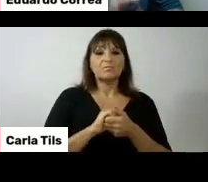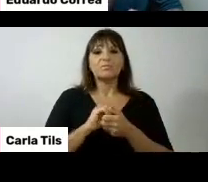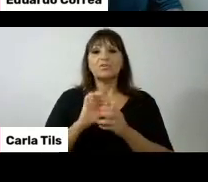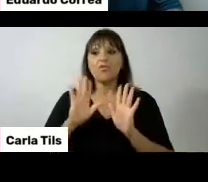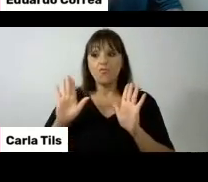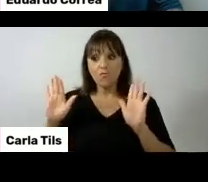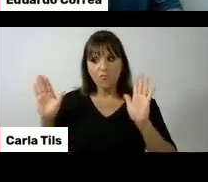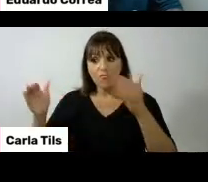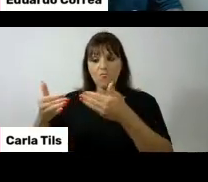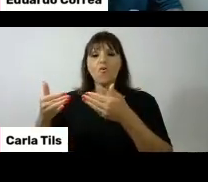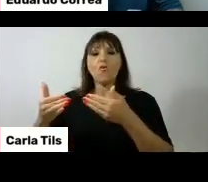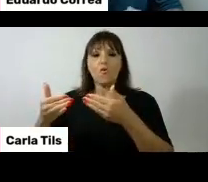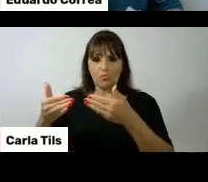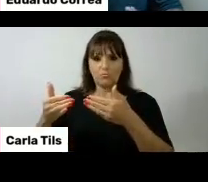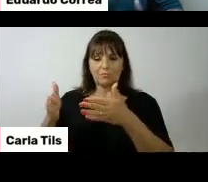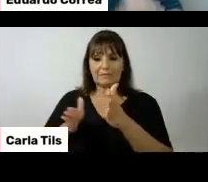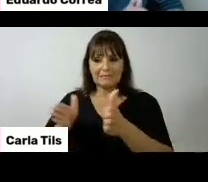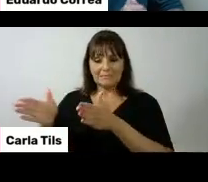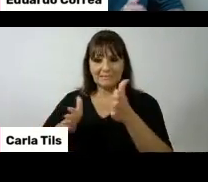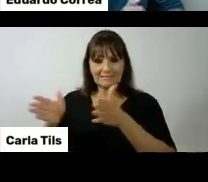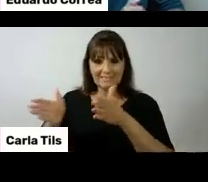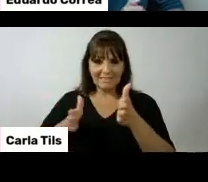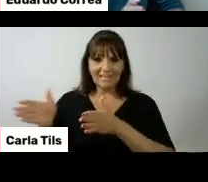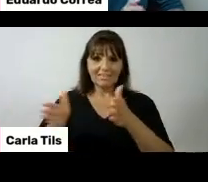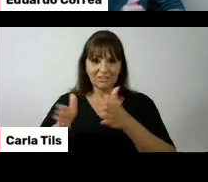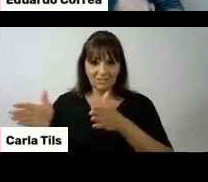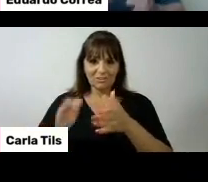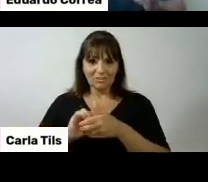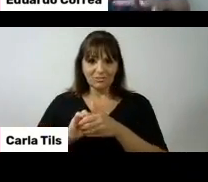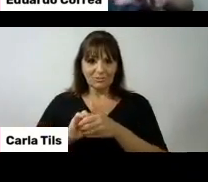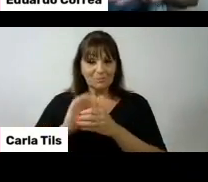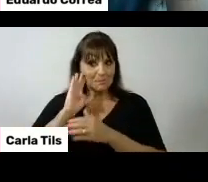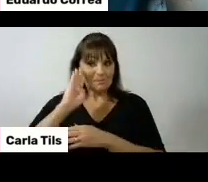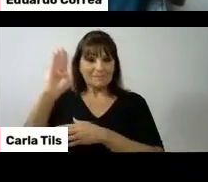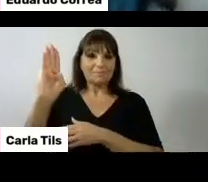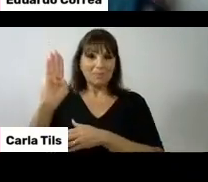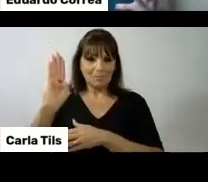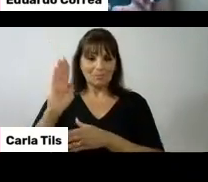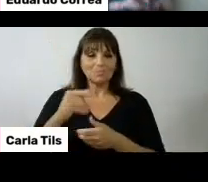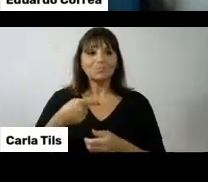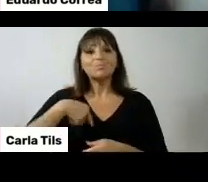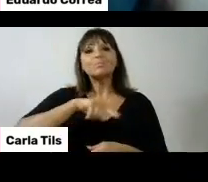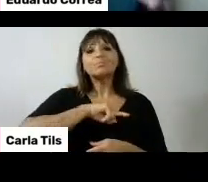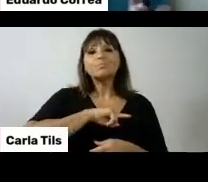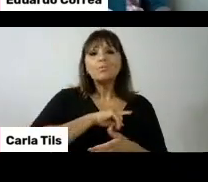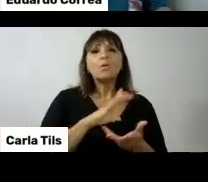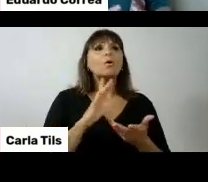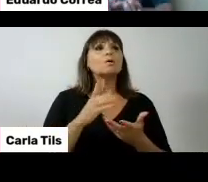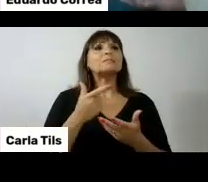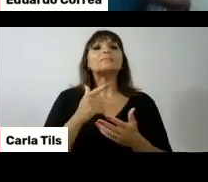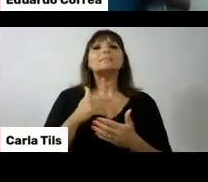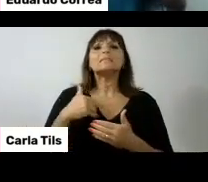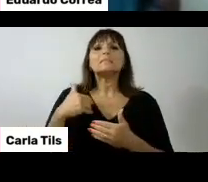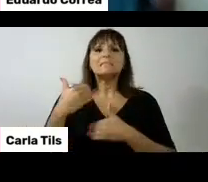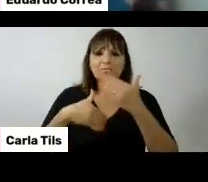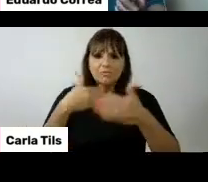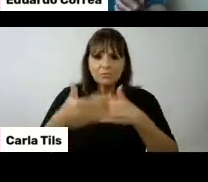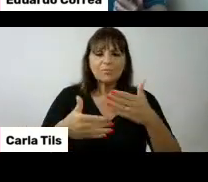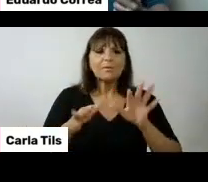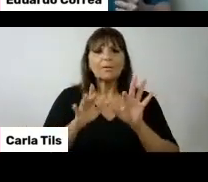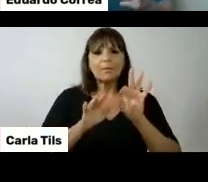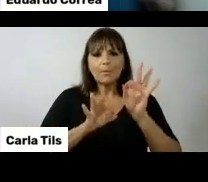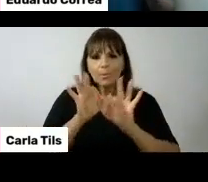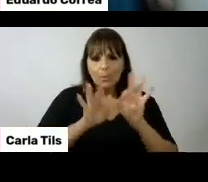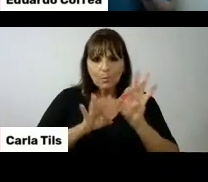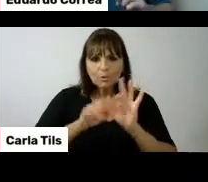acessibilidade. Aquilo vai se ligar agora nesse segundo ponto. Tudo aquilo que nós desenvolvemos, tudo aquilo que nós projetamos, tudo aquilo que nós